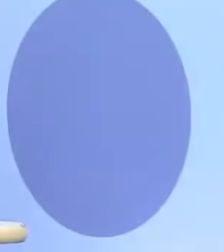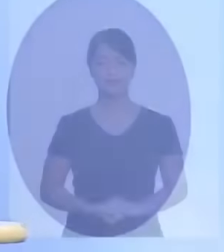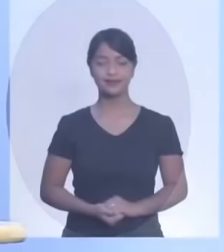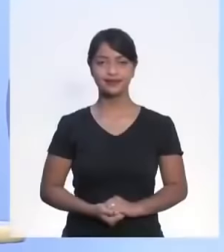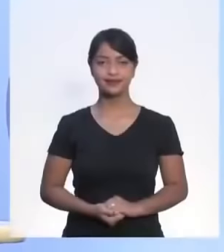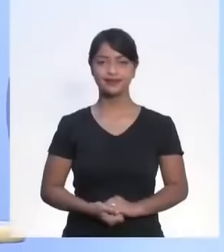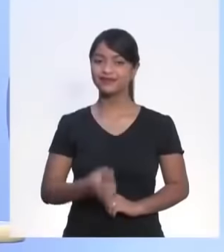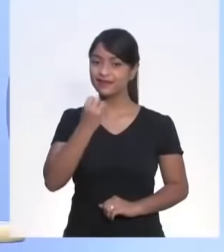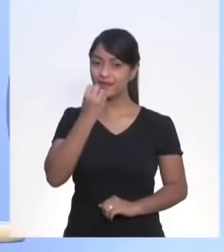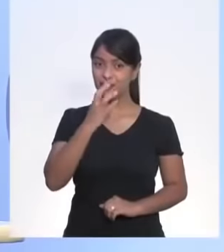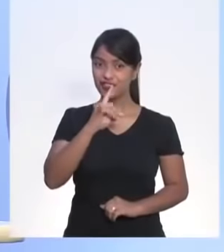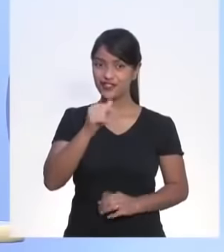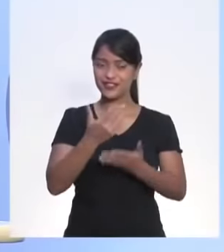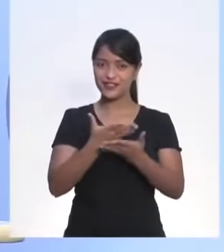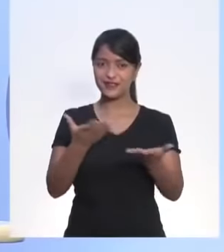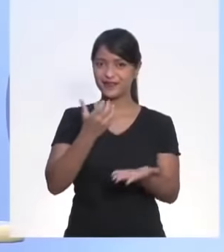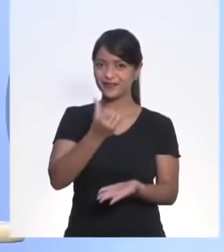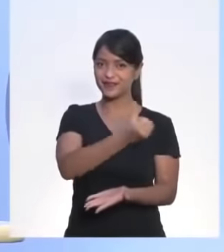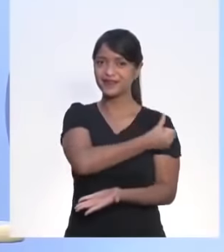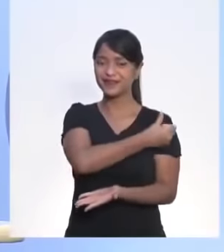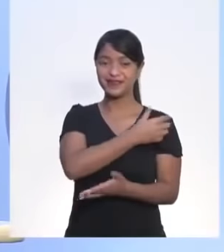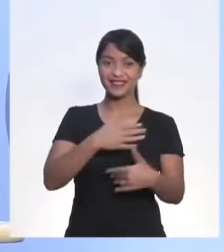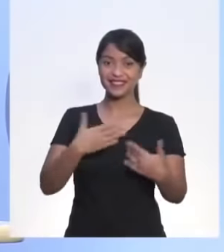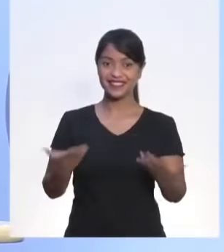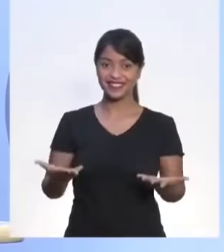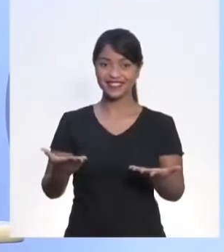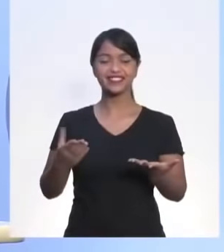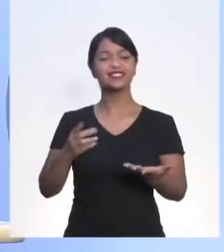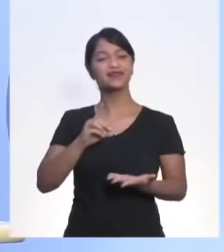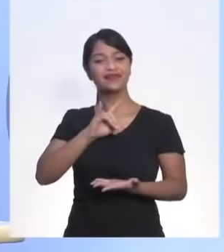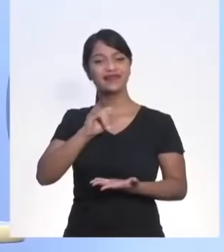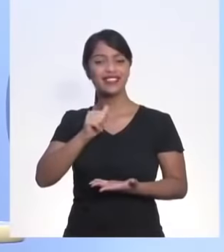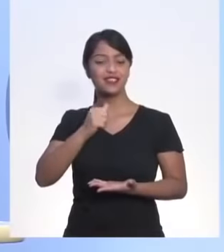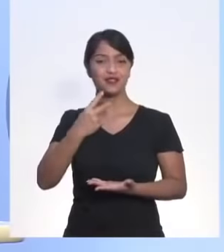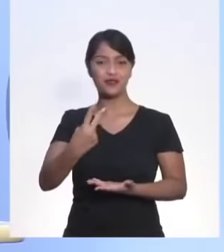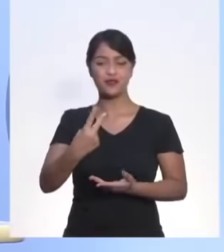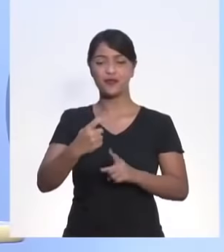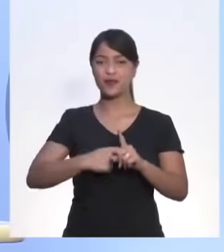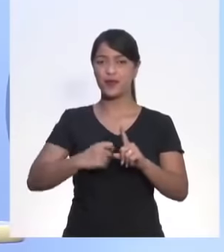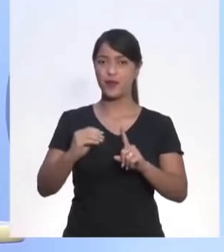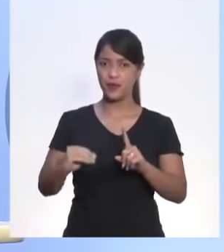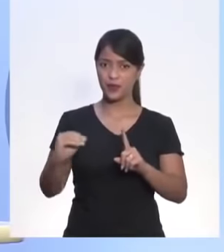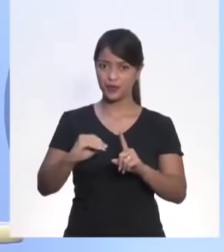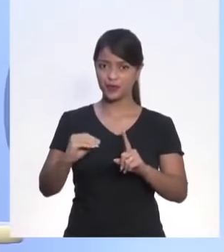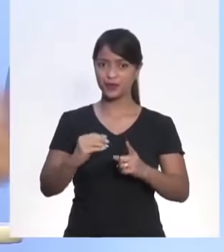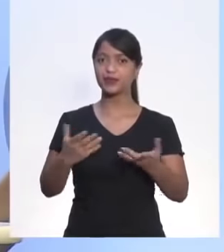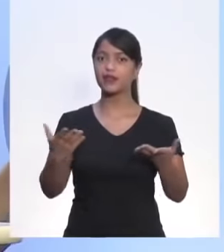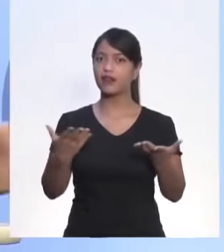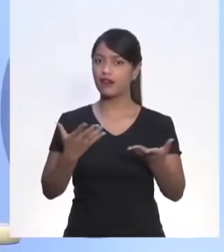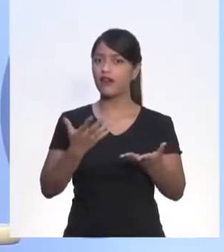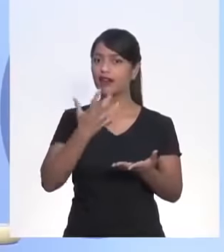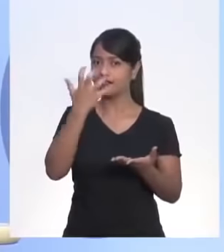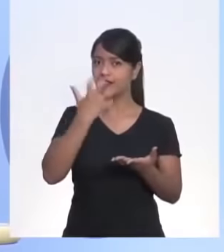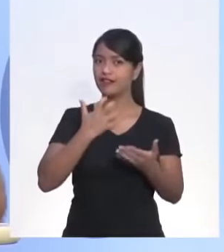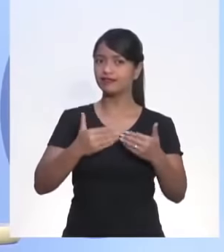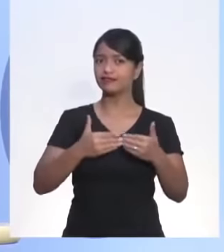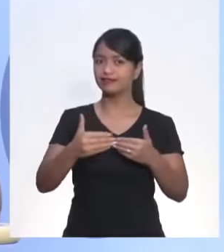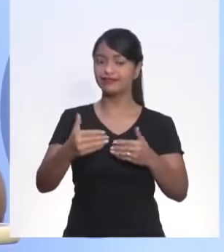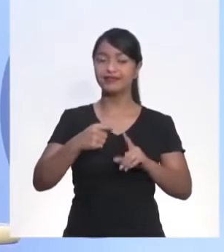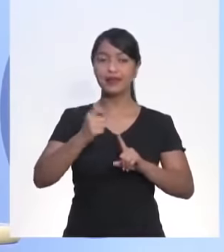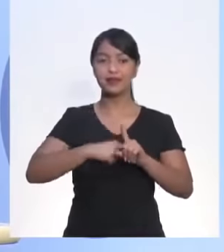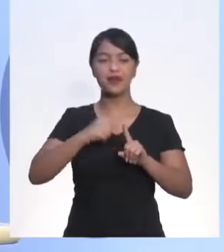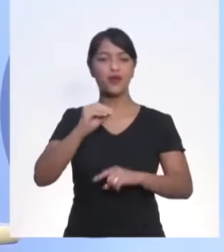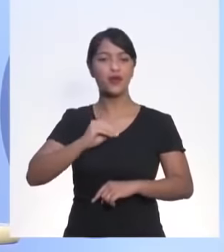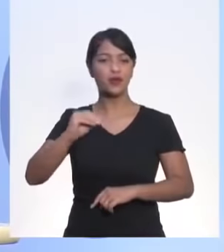Bom dia, sexto ano! E aí, dia 2 de outubro, agora é pra valer. O mês de outubro